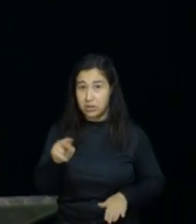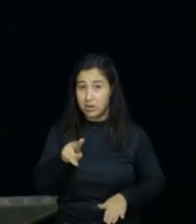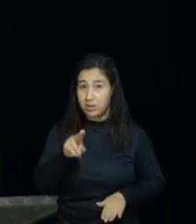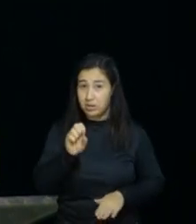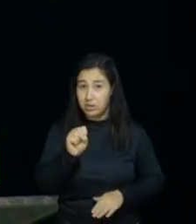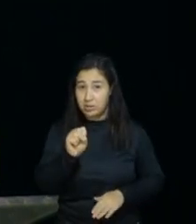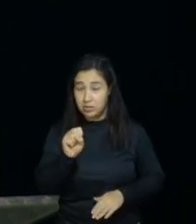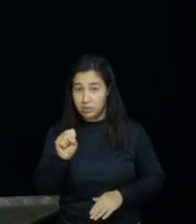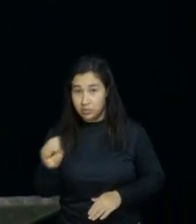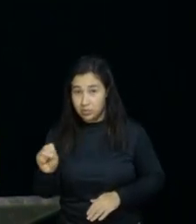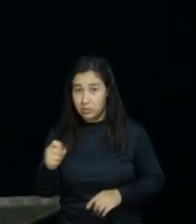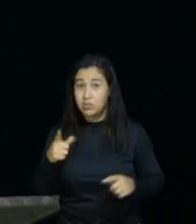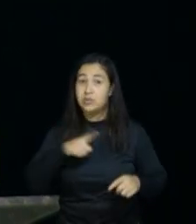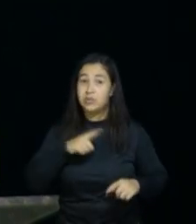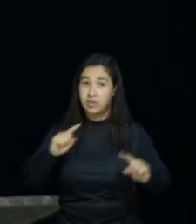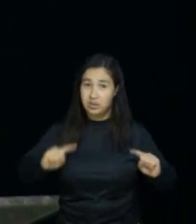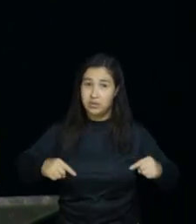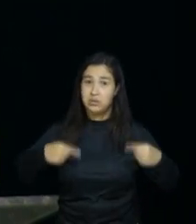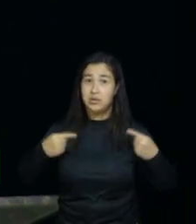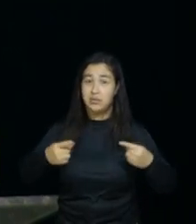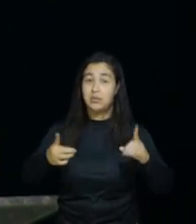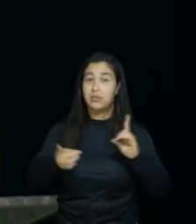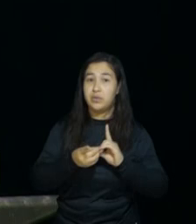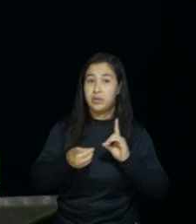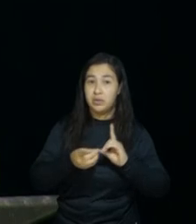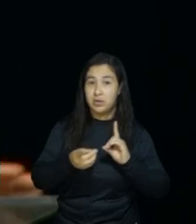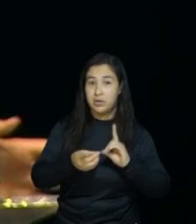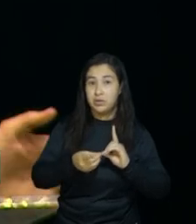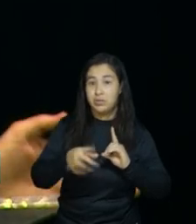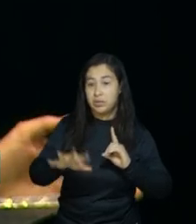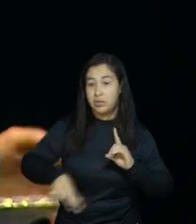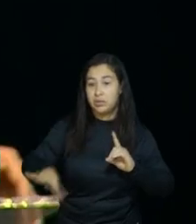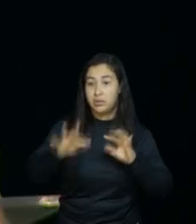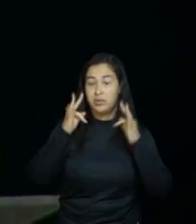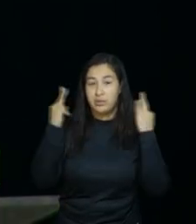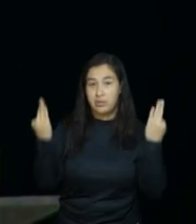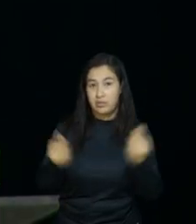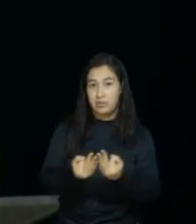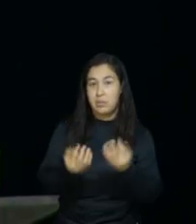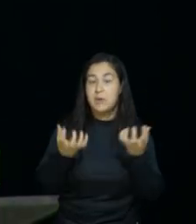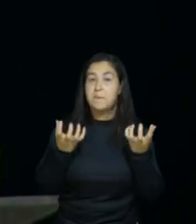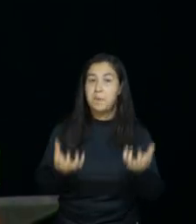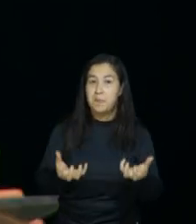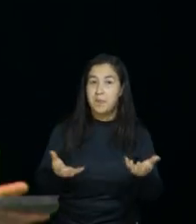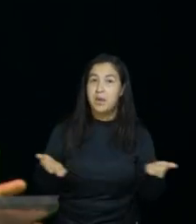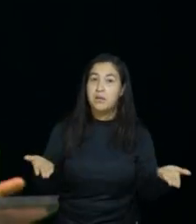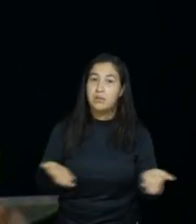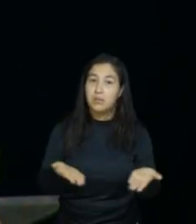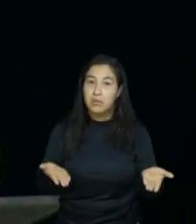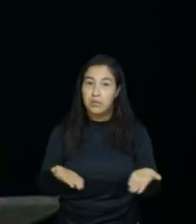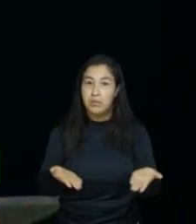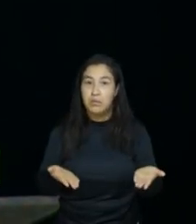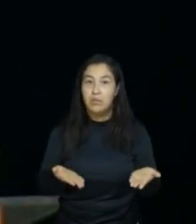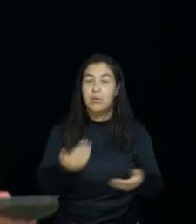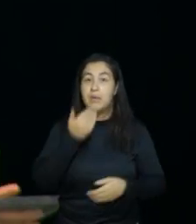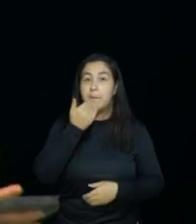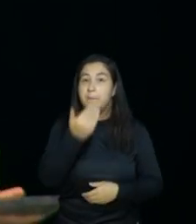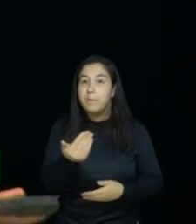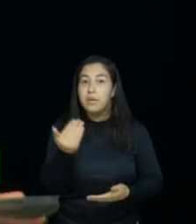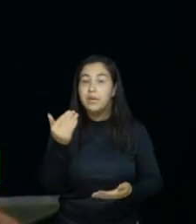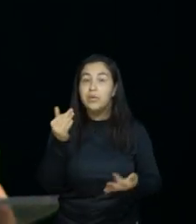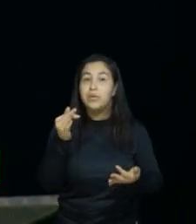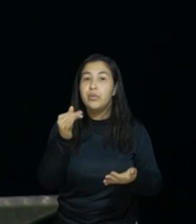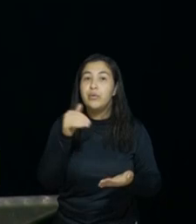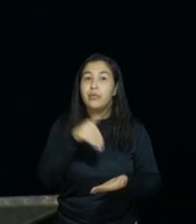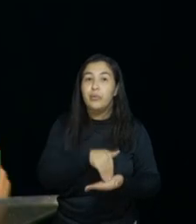um grande desafio no atendimento do SUS das nossas famílias. E eu quero aqui, com um apelo final,